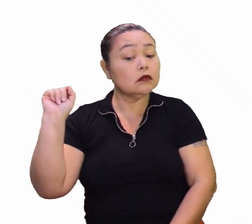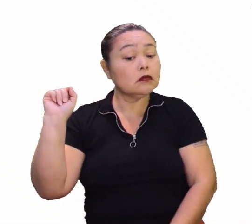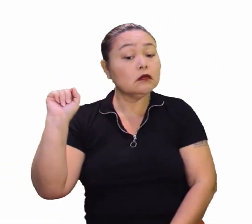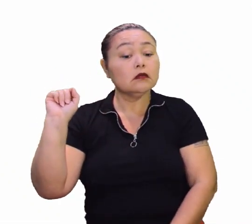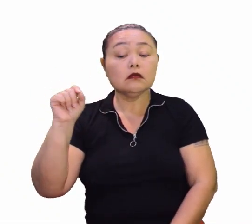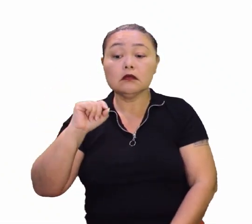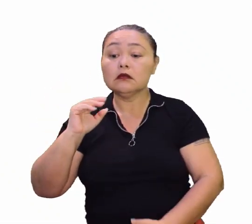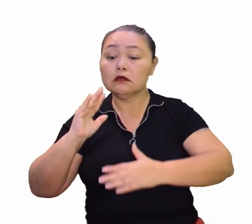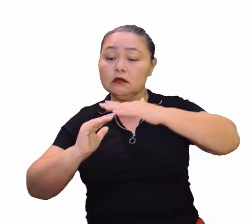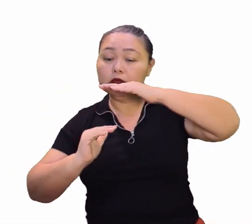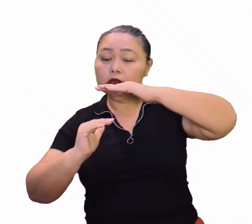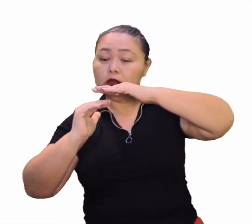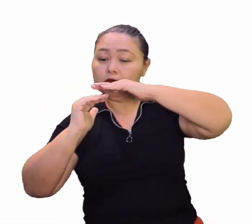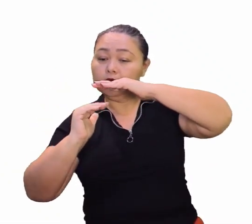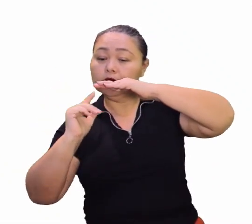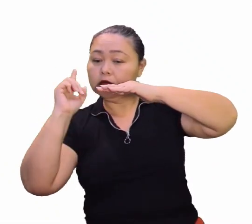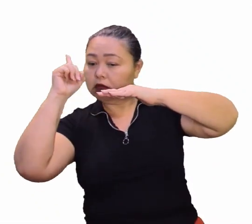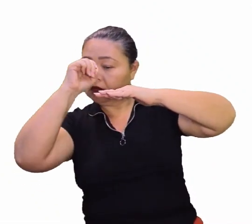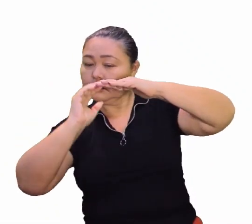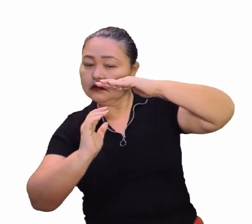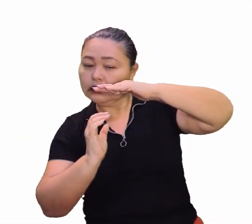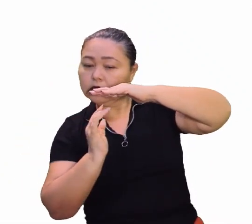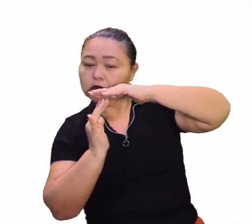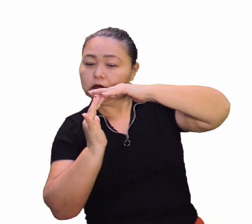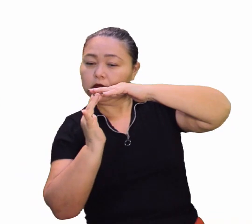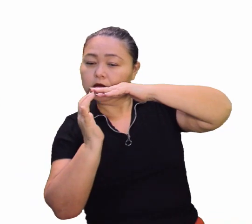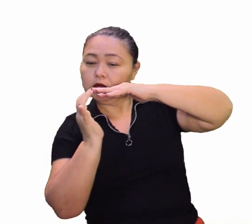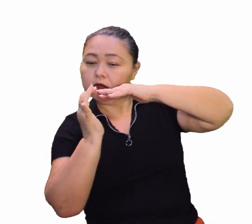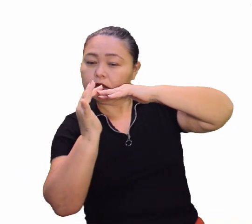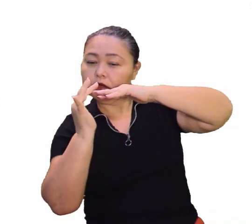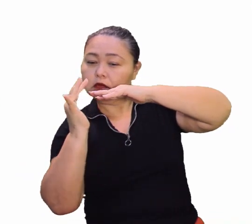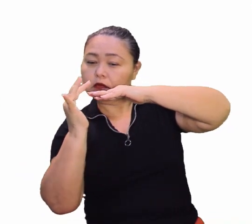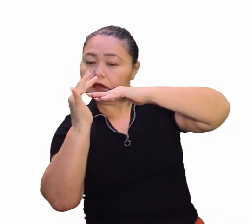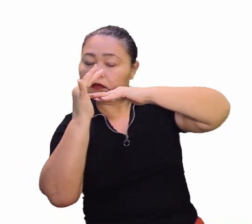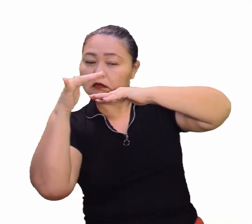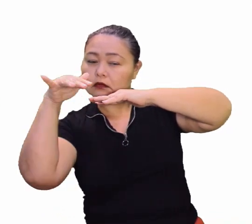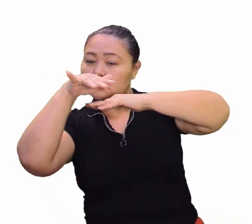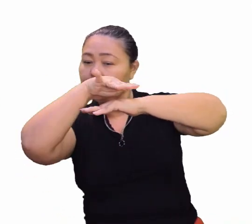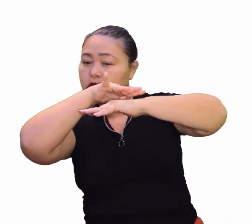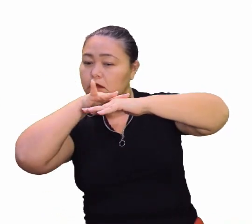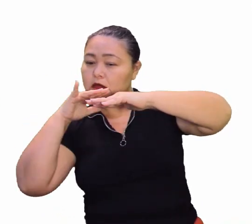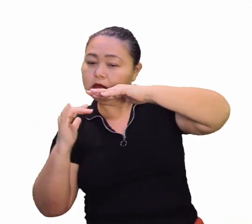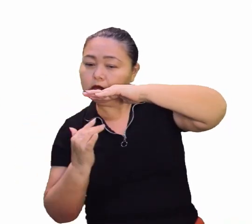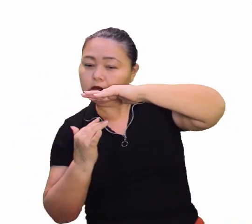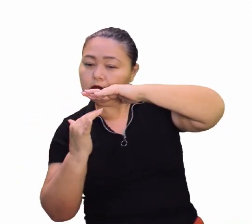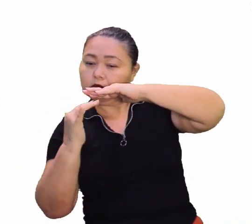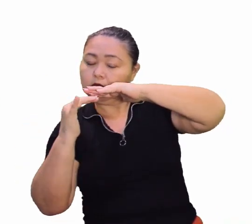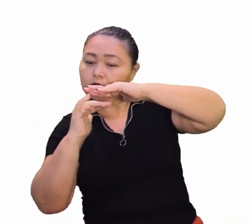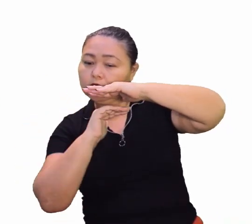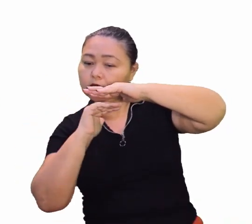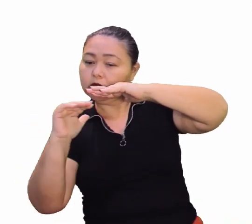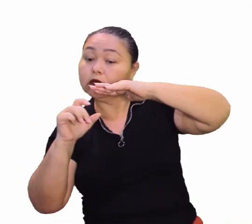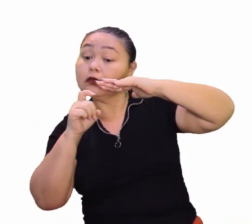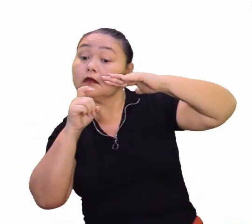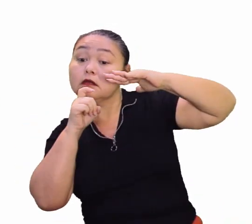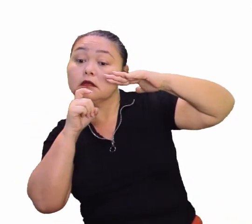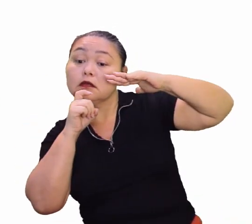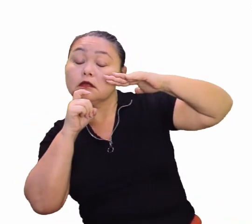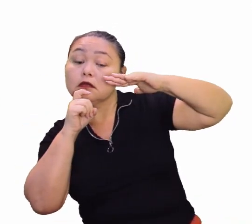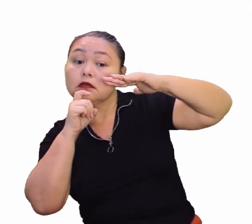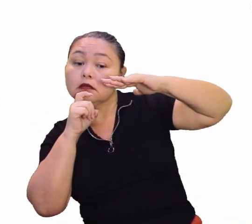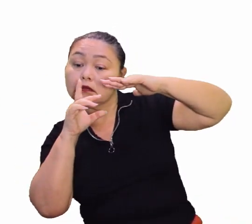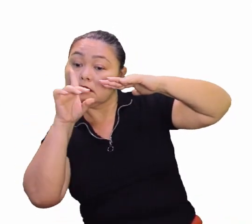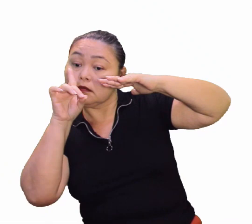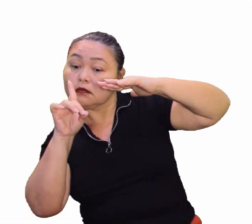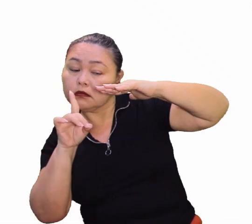vai ter maior dificuldade para liberar poluentes que estão aí nessa região, porque a camada de frio ela